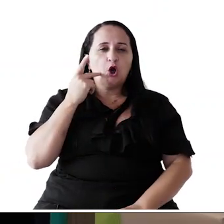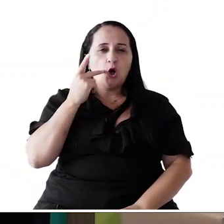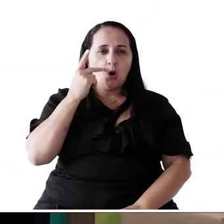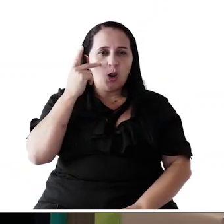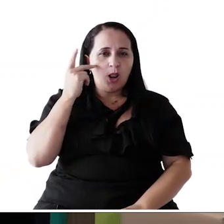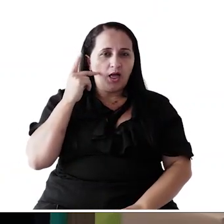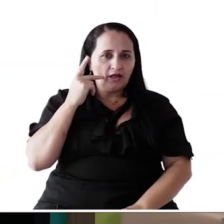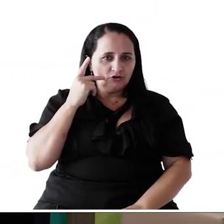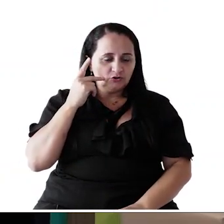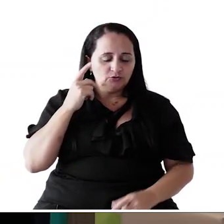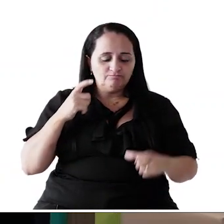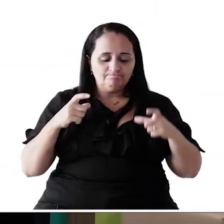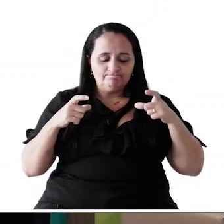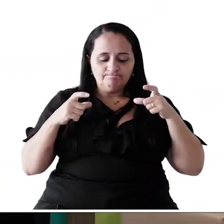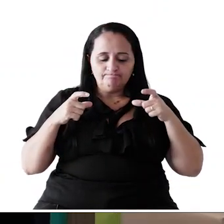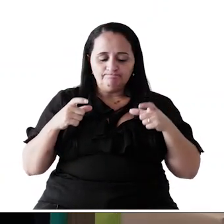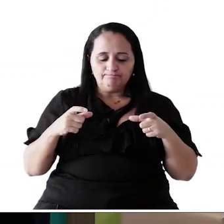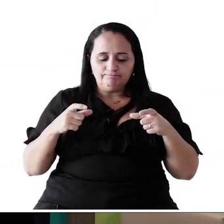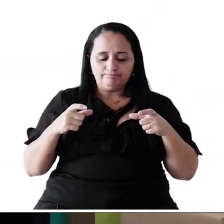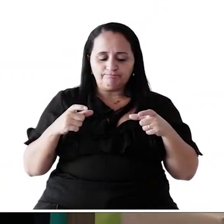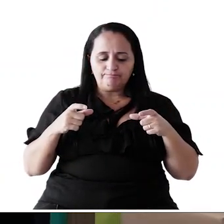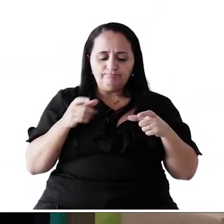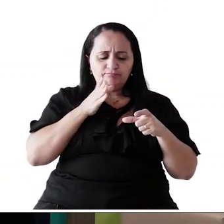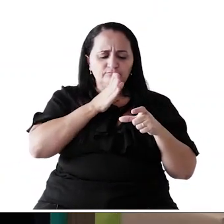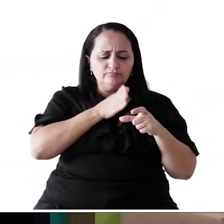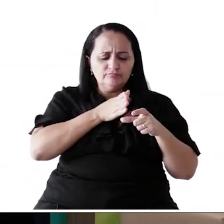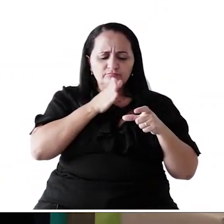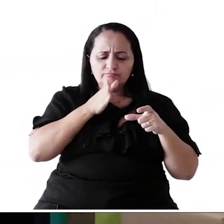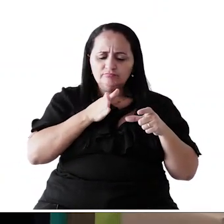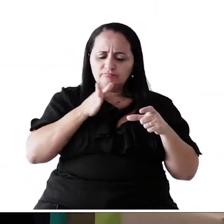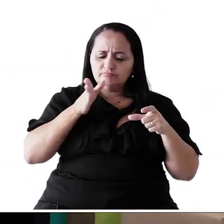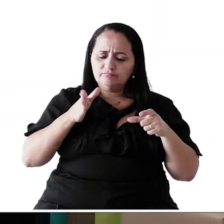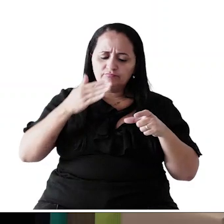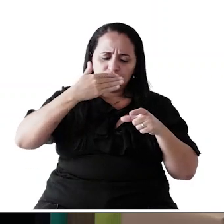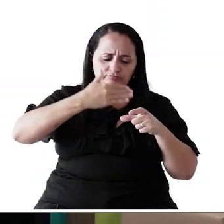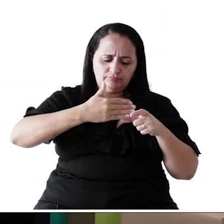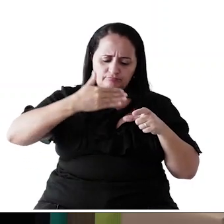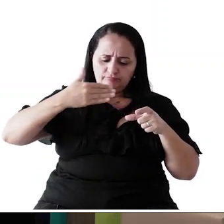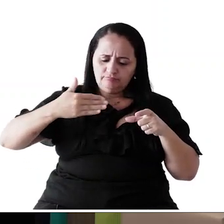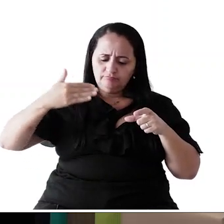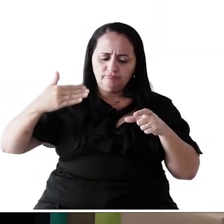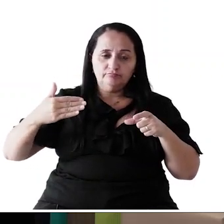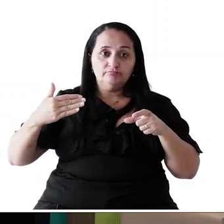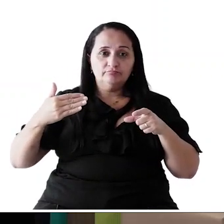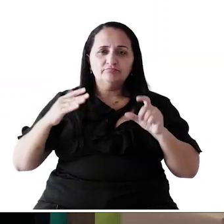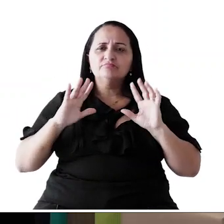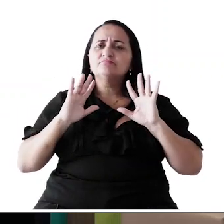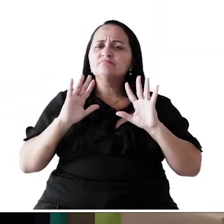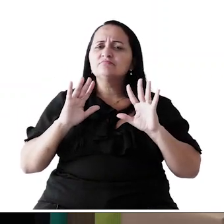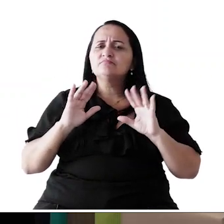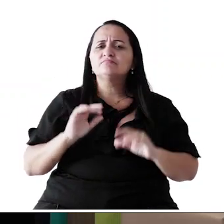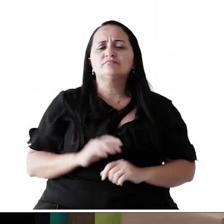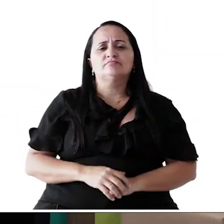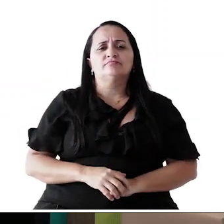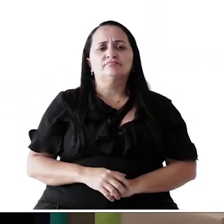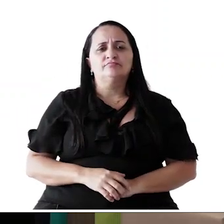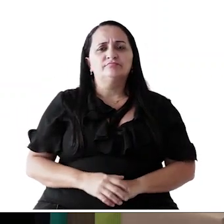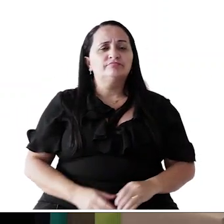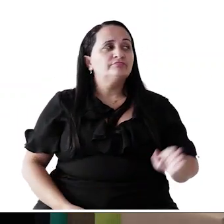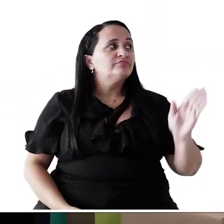Uma barra de chocolate ela é dividida em pedaços, não é isso? Nos tabletes. E os tabletes têm todos